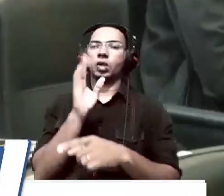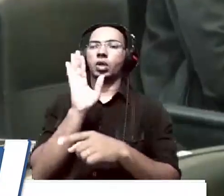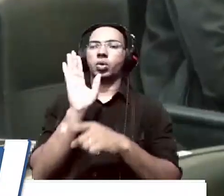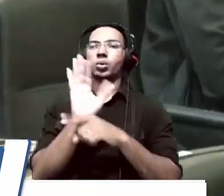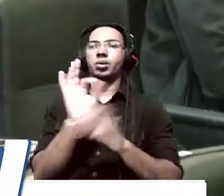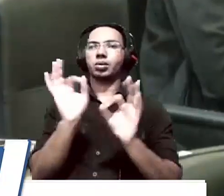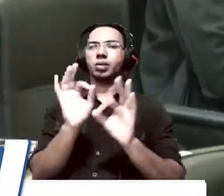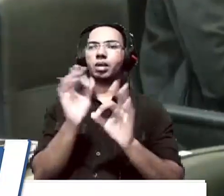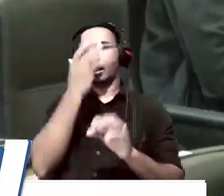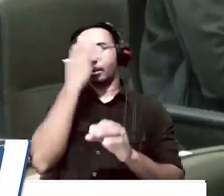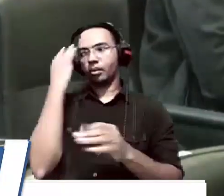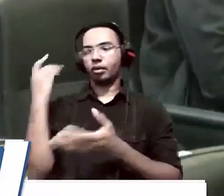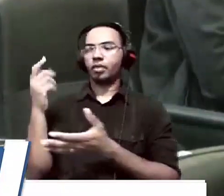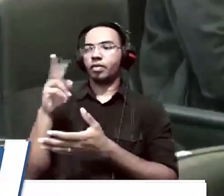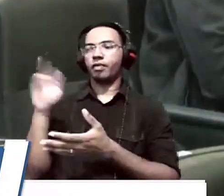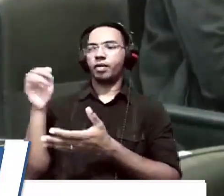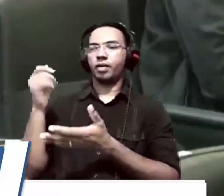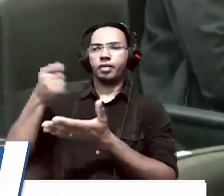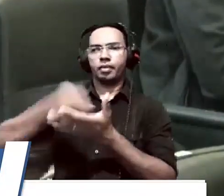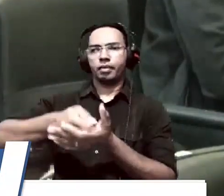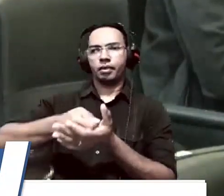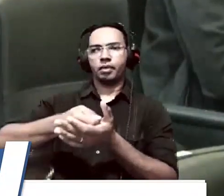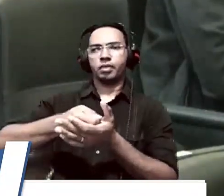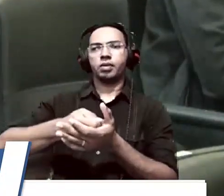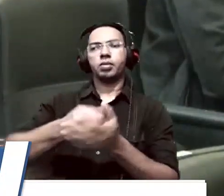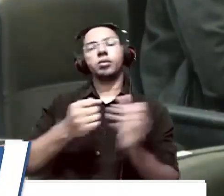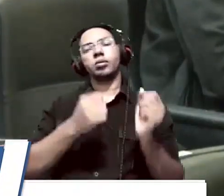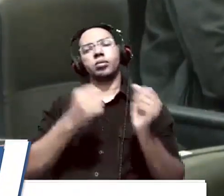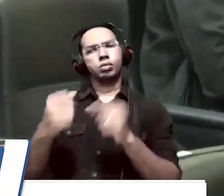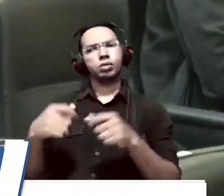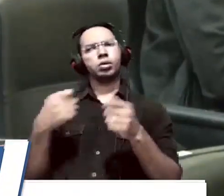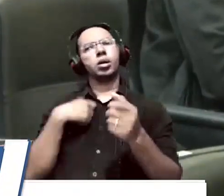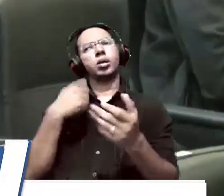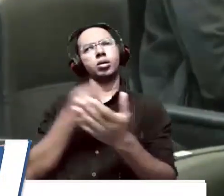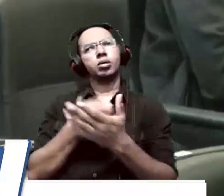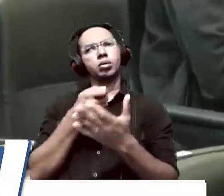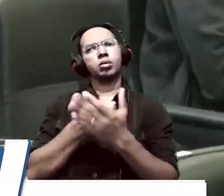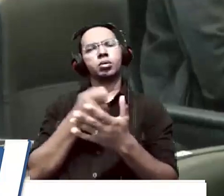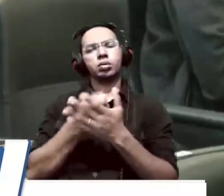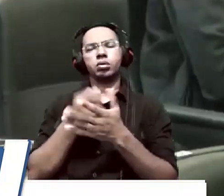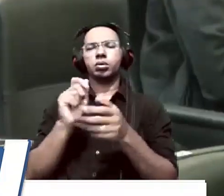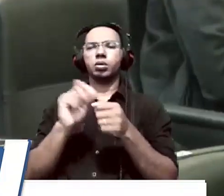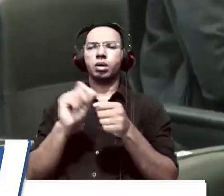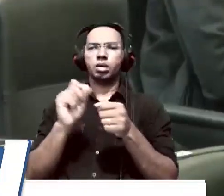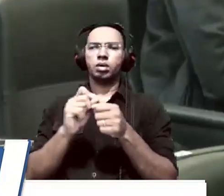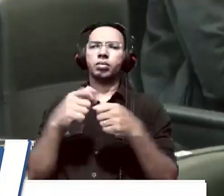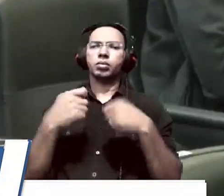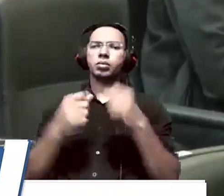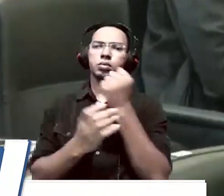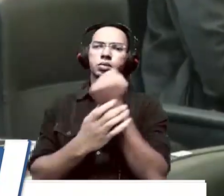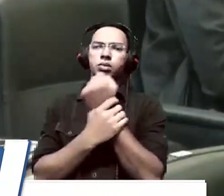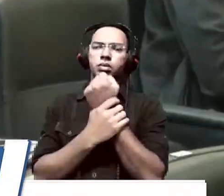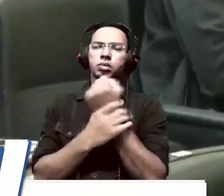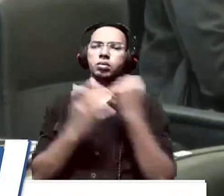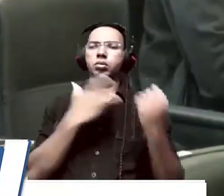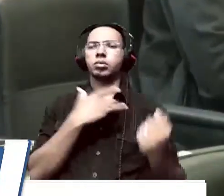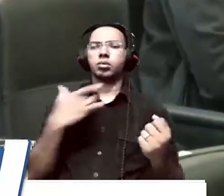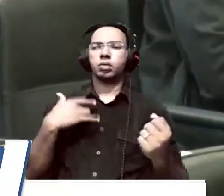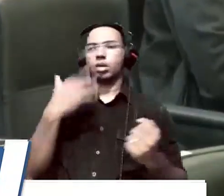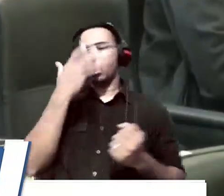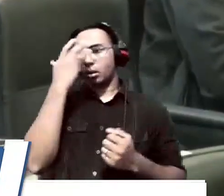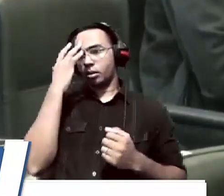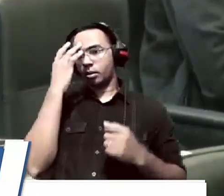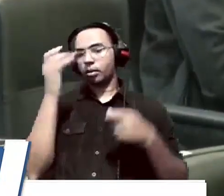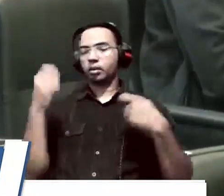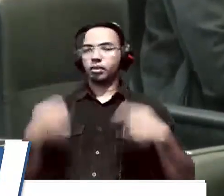vai estar pagando. E o poder público tem a obrigação de fazer isso. O poder público tem que garantir o bem-estar daquele que mais precisa.